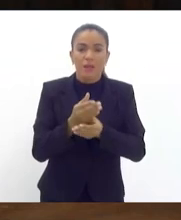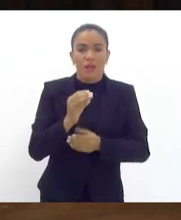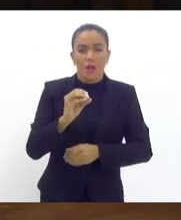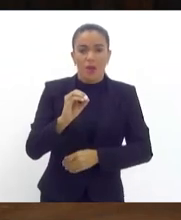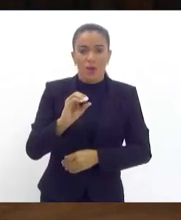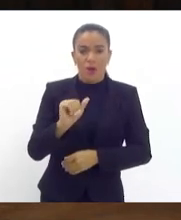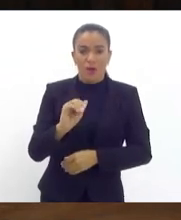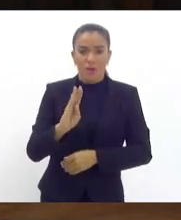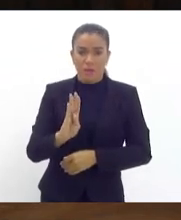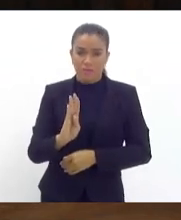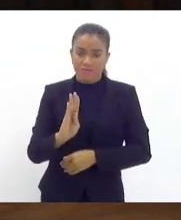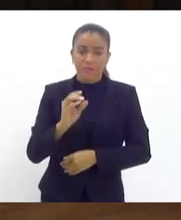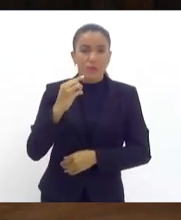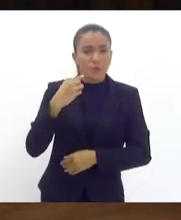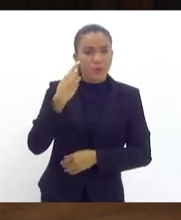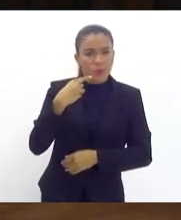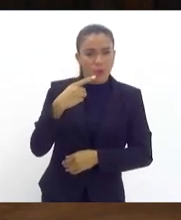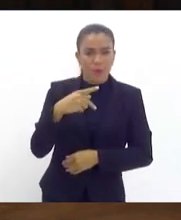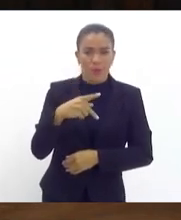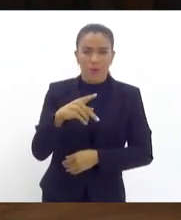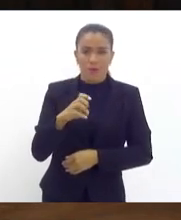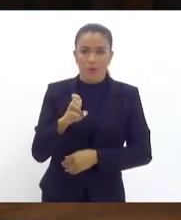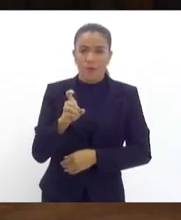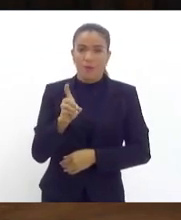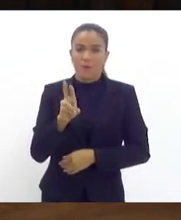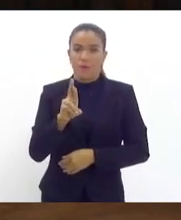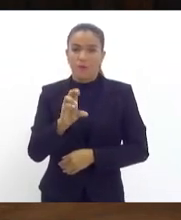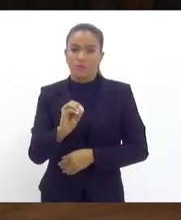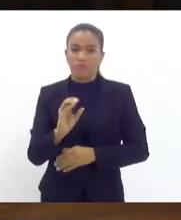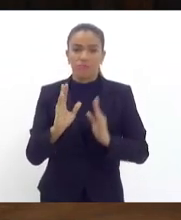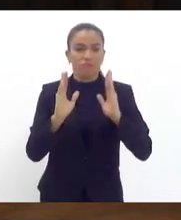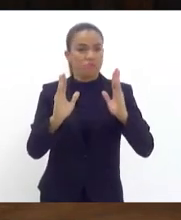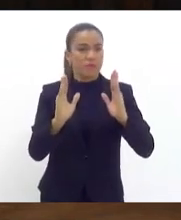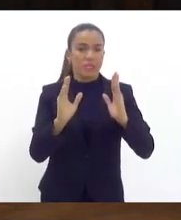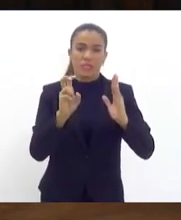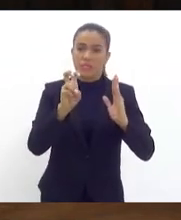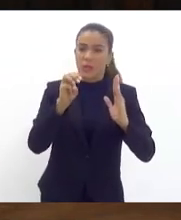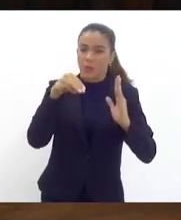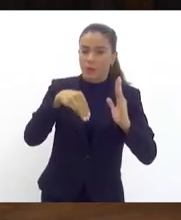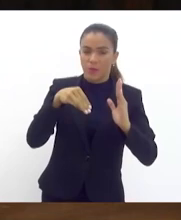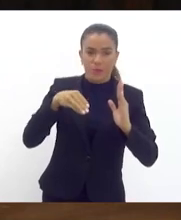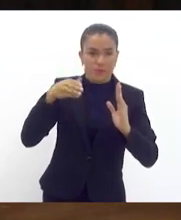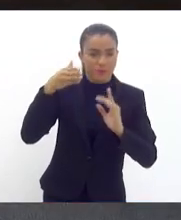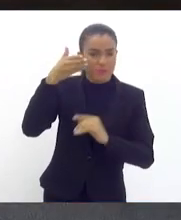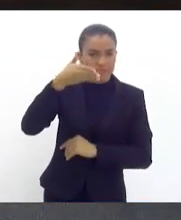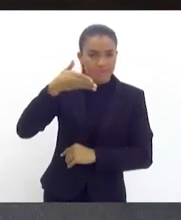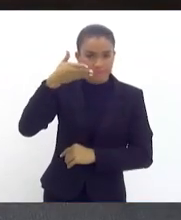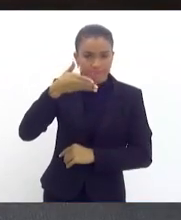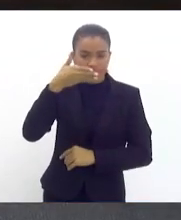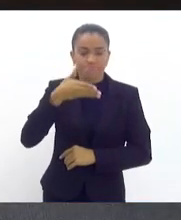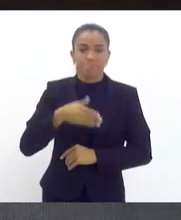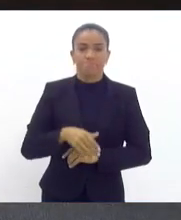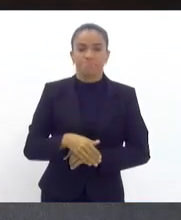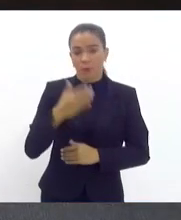Doutor dispõe de 5 minutos Muito obrigado pela presença